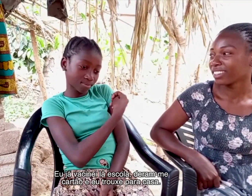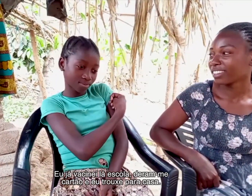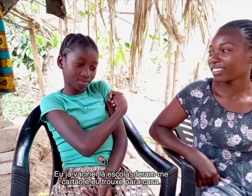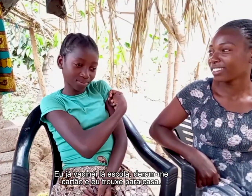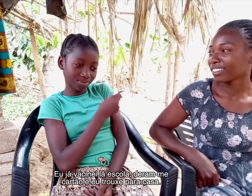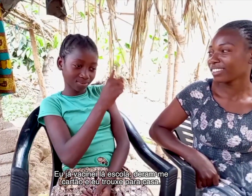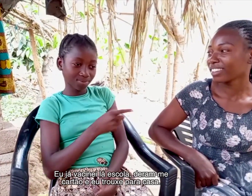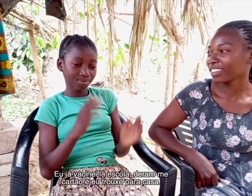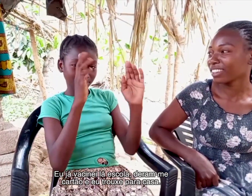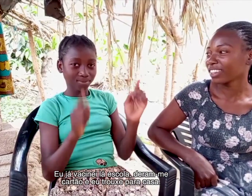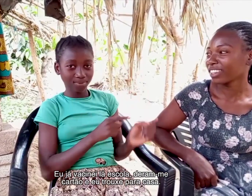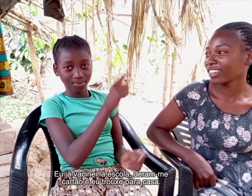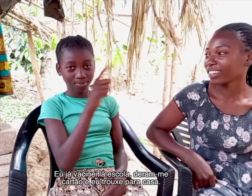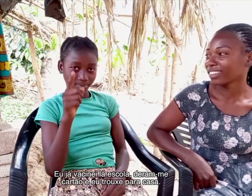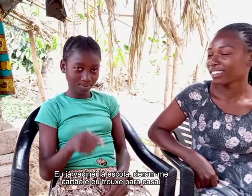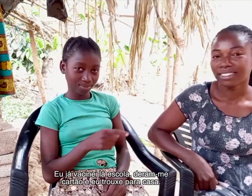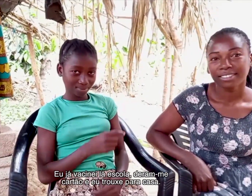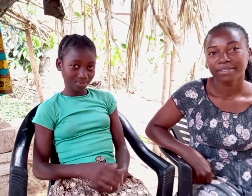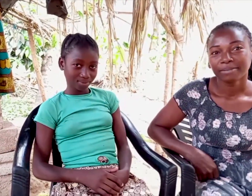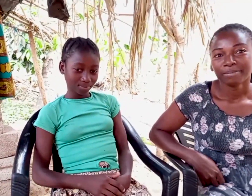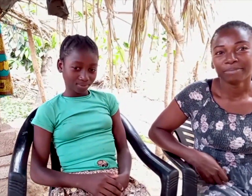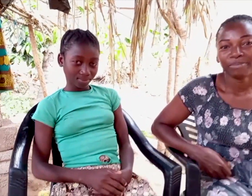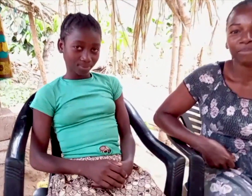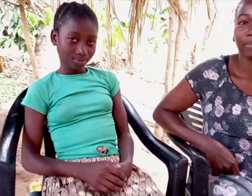escola. Deram-me cartão e eu trouxe para casa.